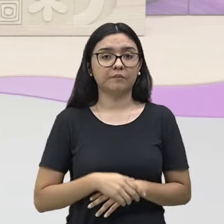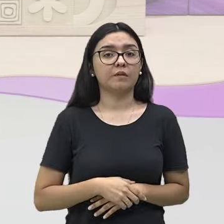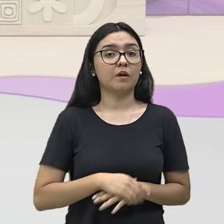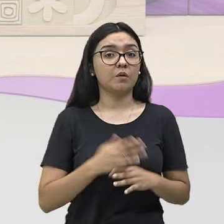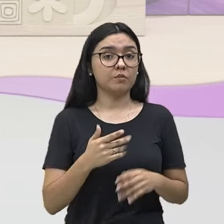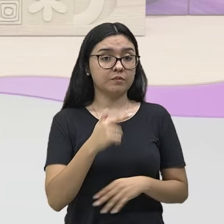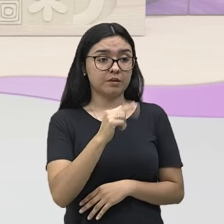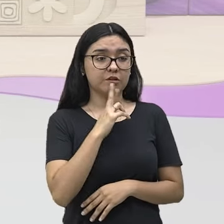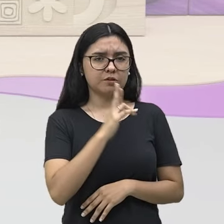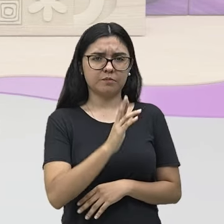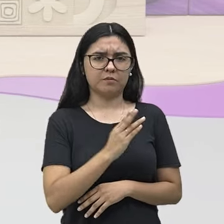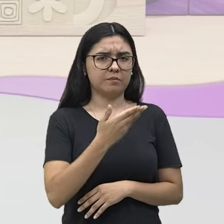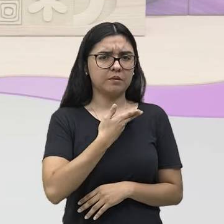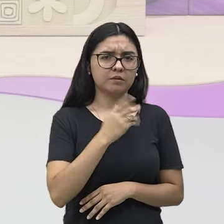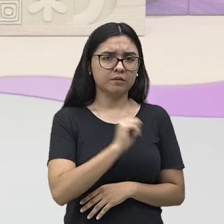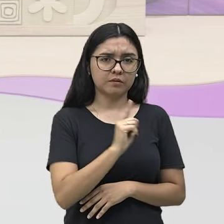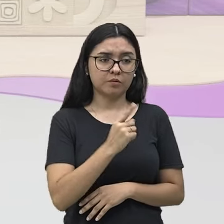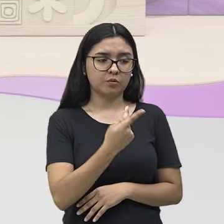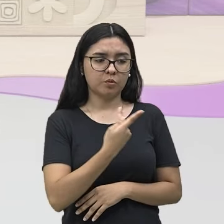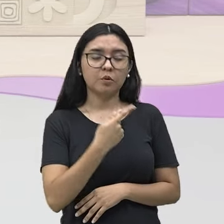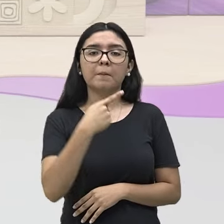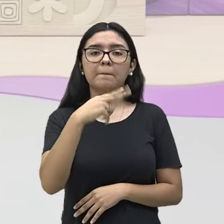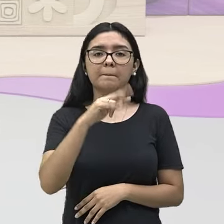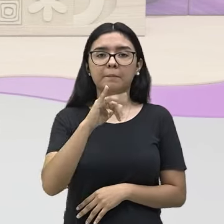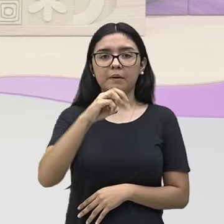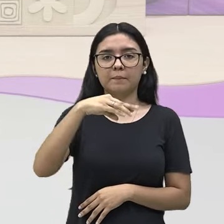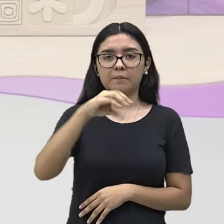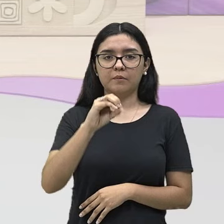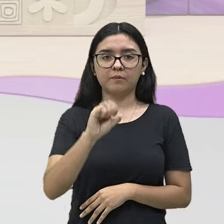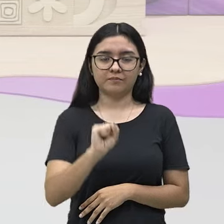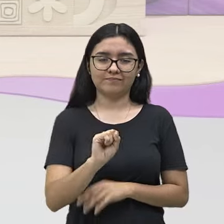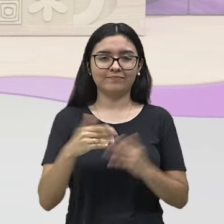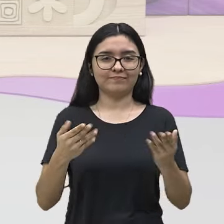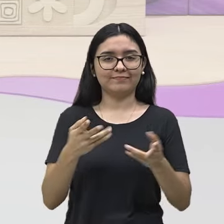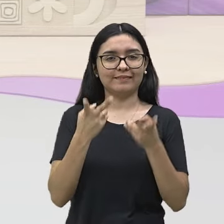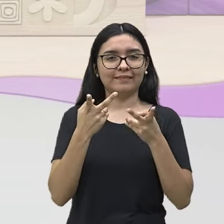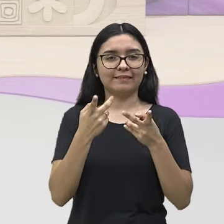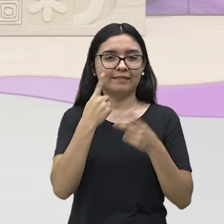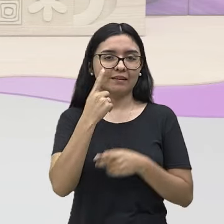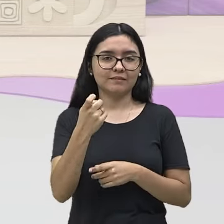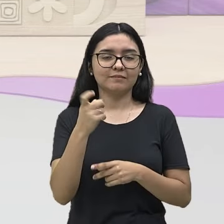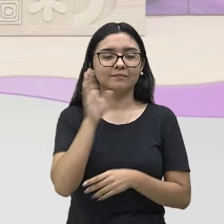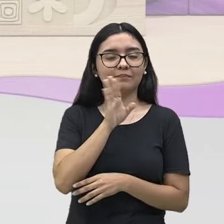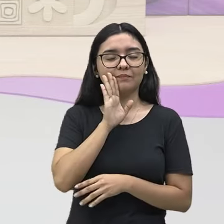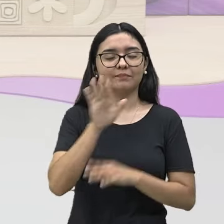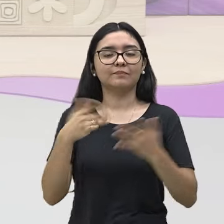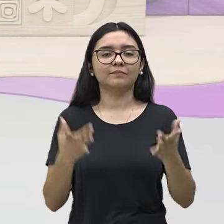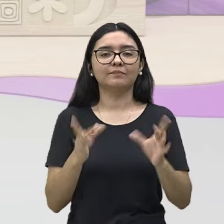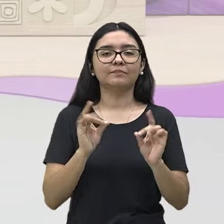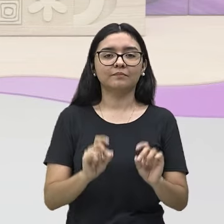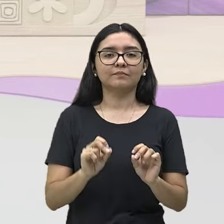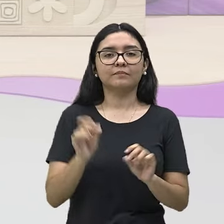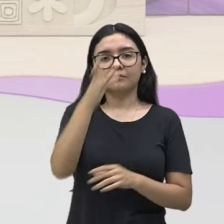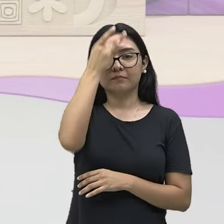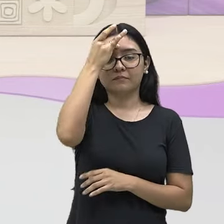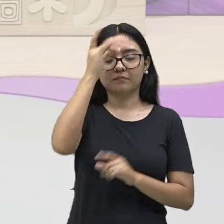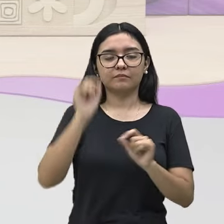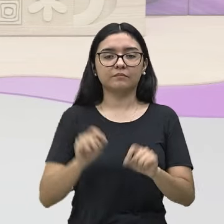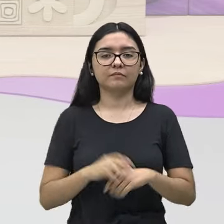maninho não, ó. Nós somos primos. Olha que legal. Então, marca bem essa ideia. O número